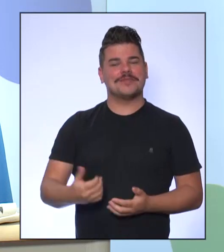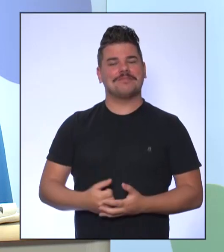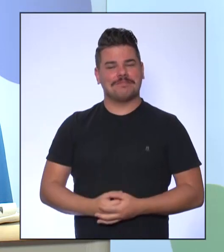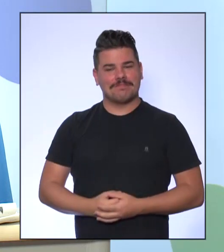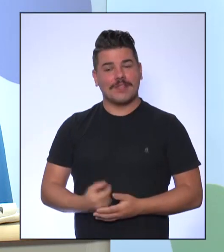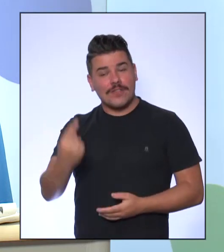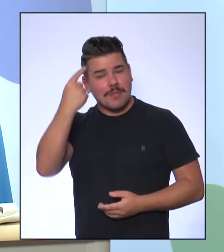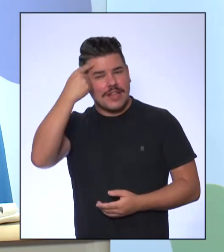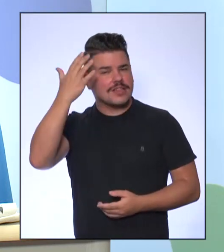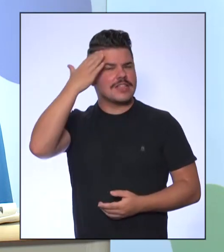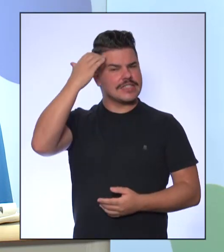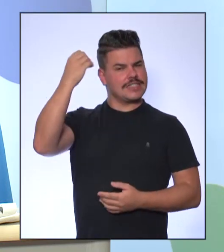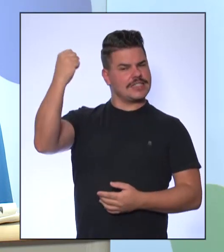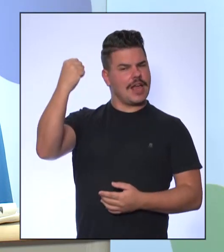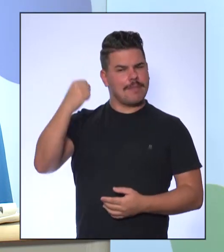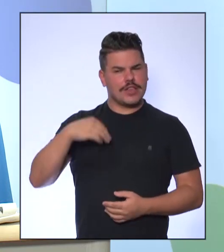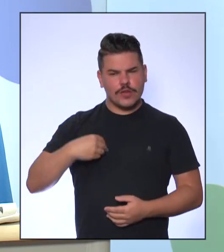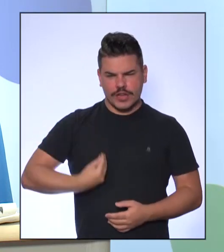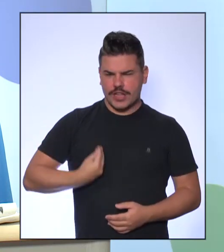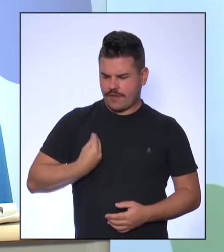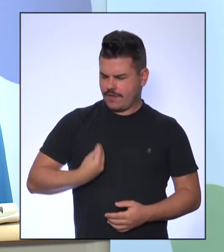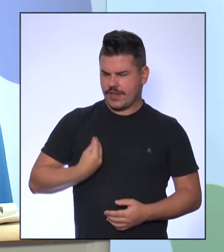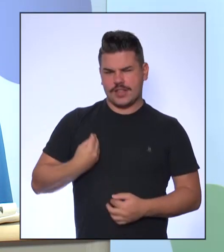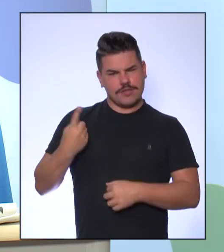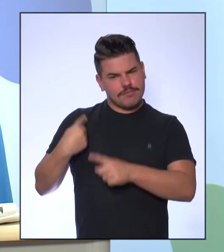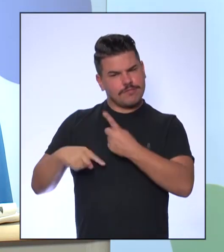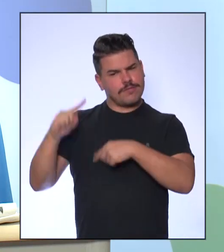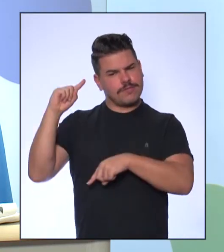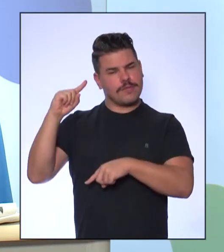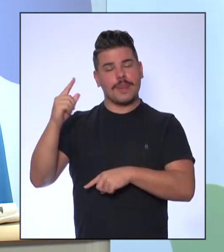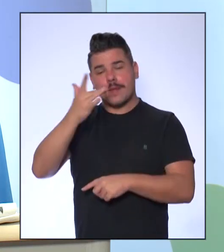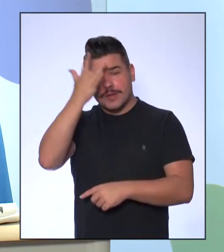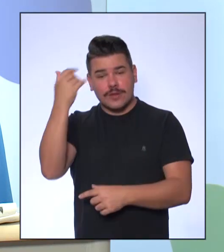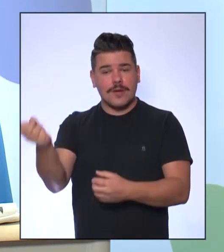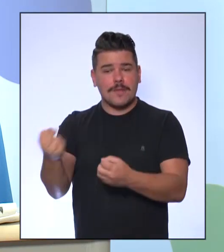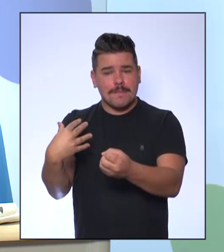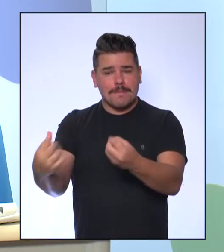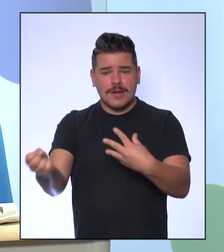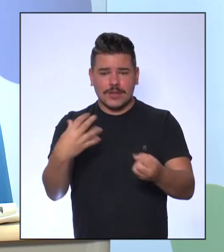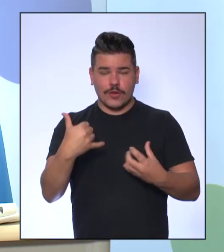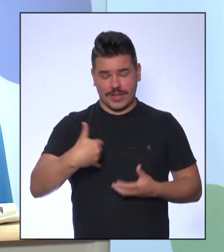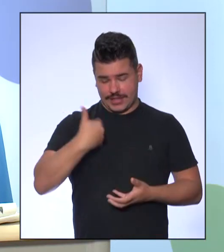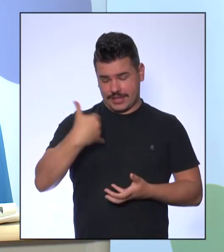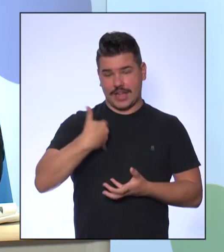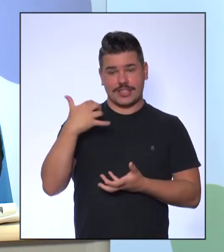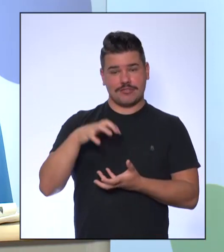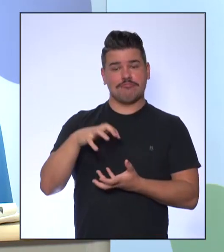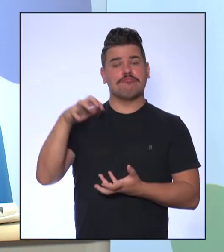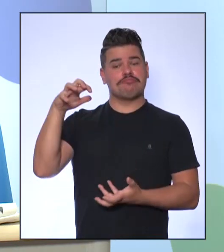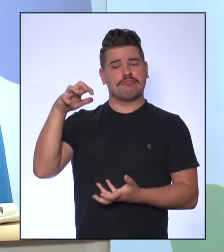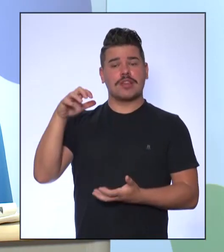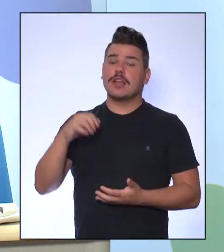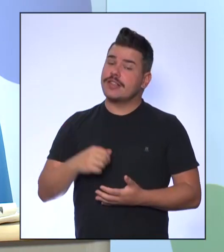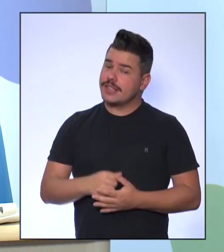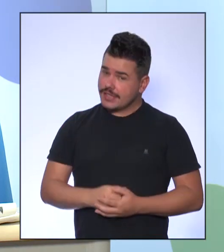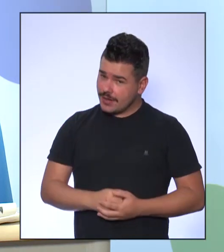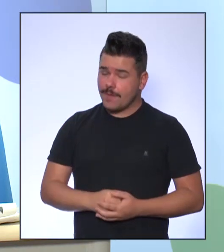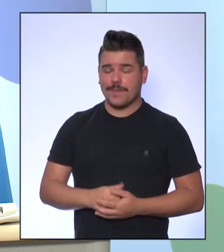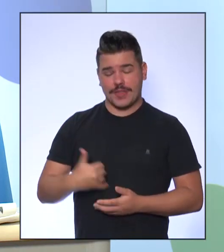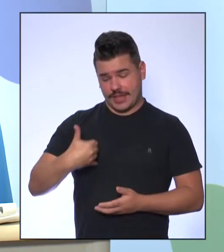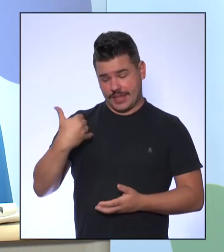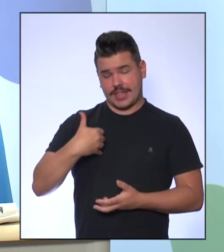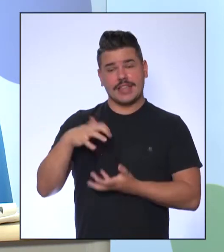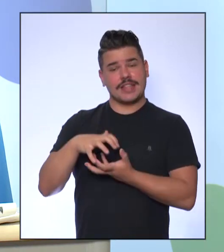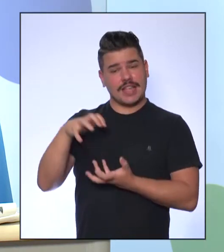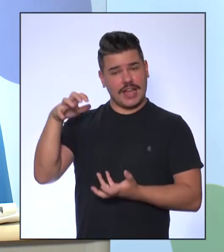em sabedoria de vida, né? Aqui alguém falou de uma pessoa mais idosa. Mas a sabedoria de vida